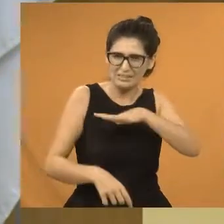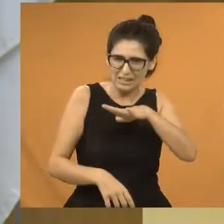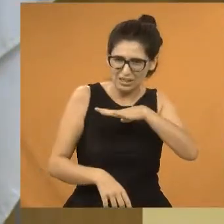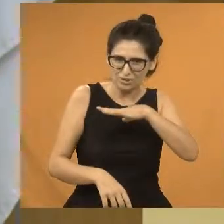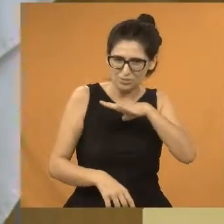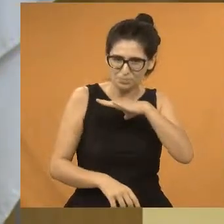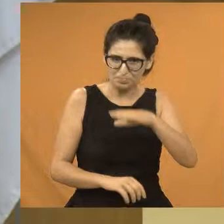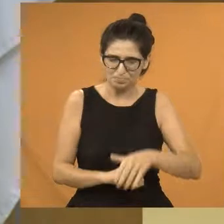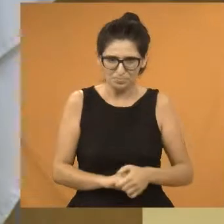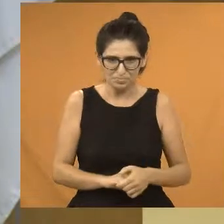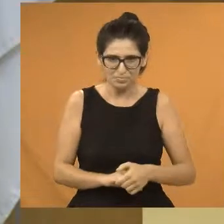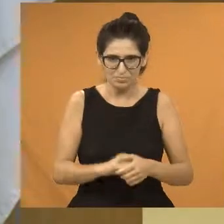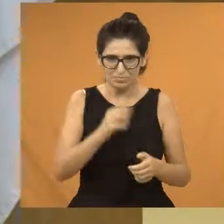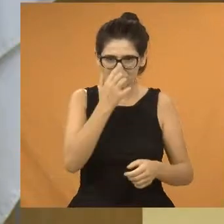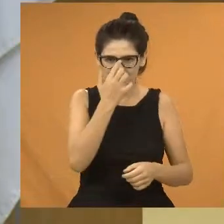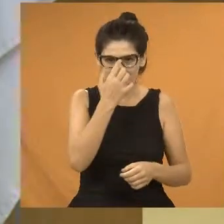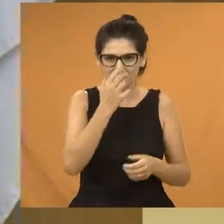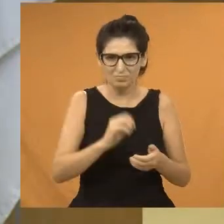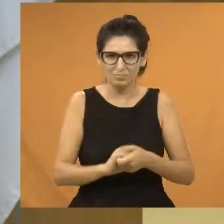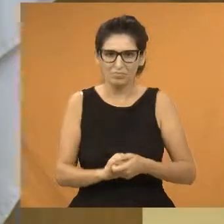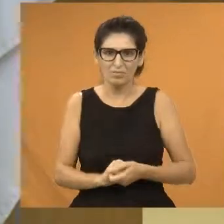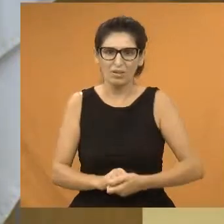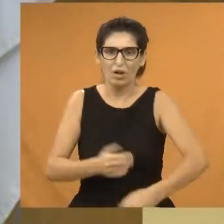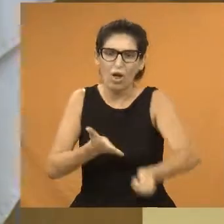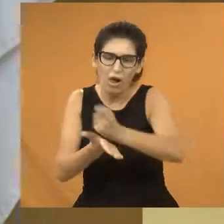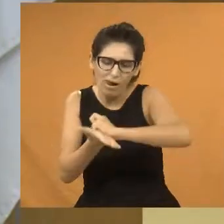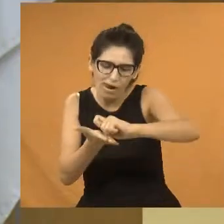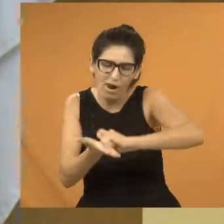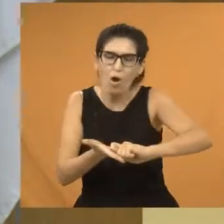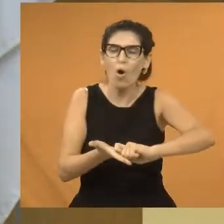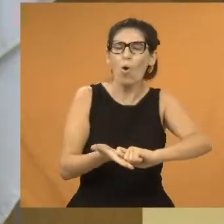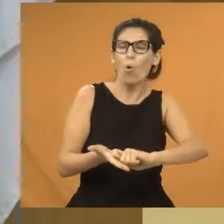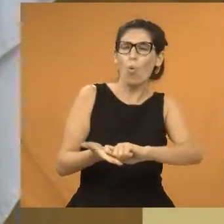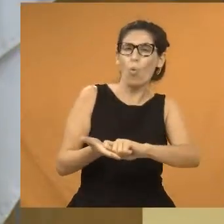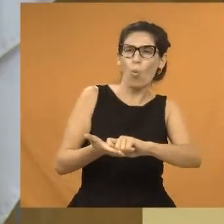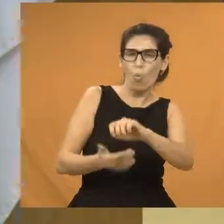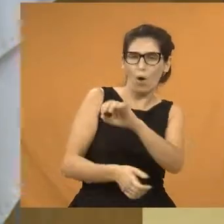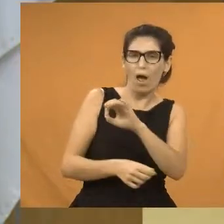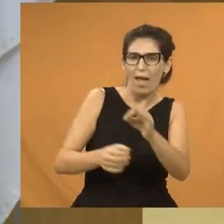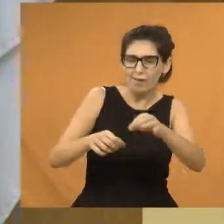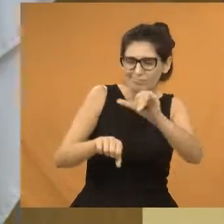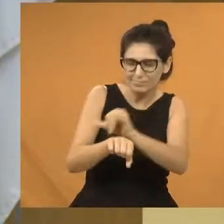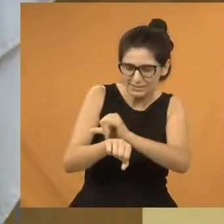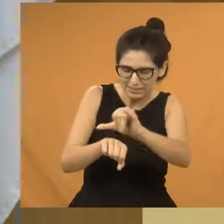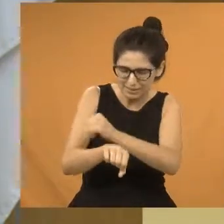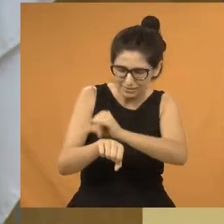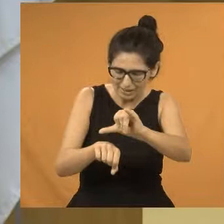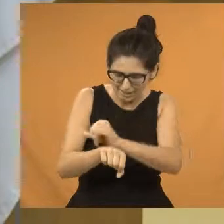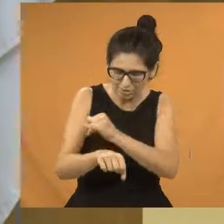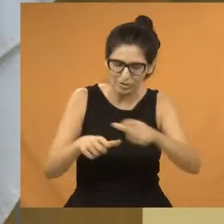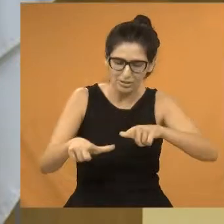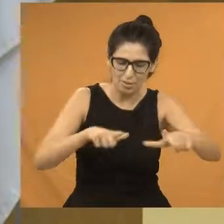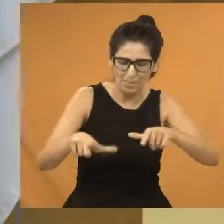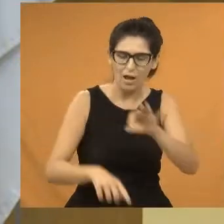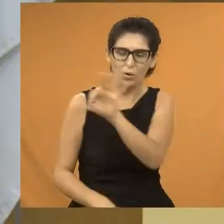Nós vamos ter agora, já estamos licitando aqui para Jacareí o COI. Parabenizar aí